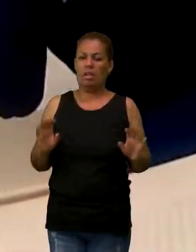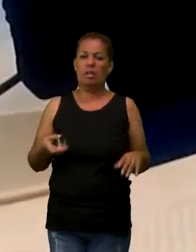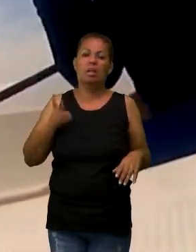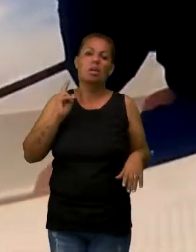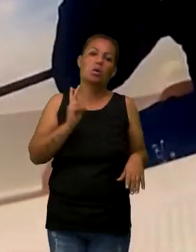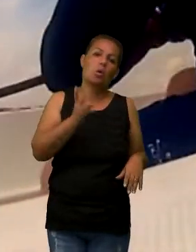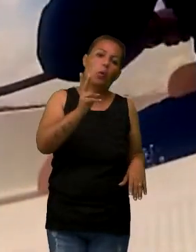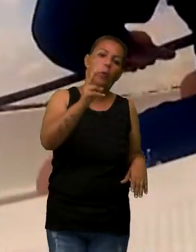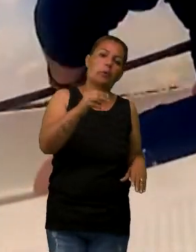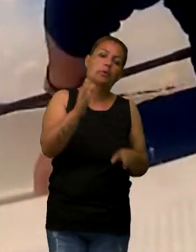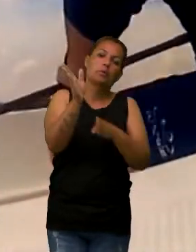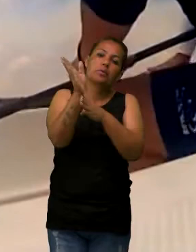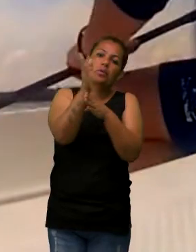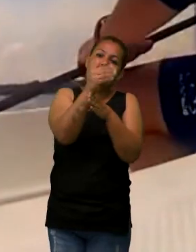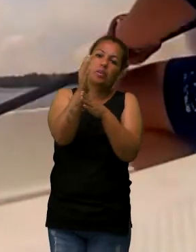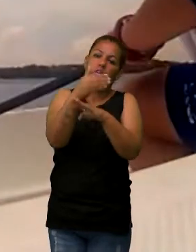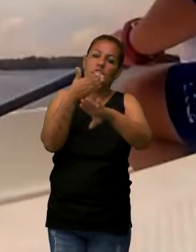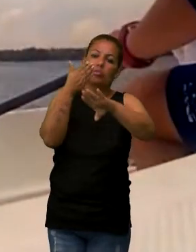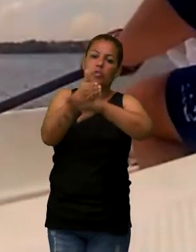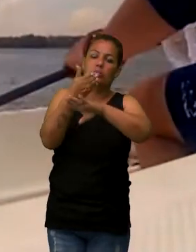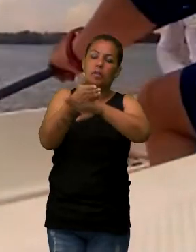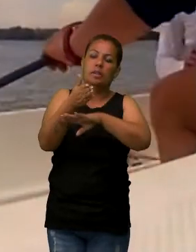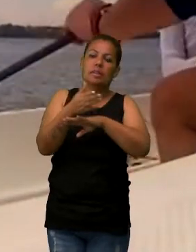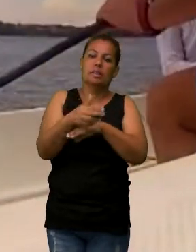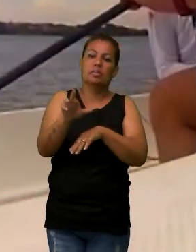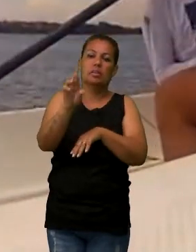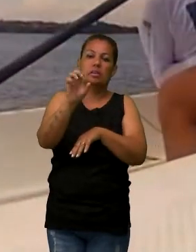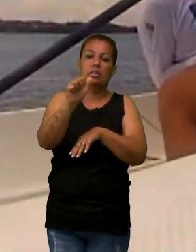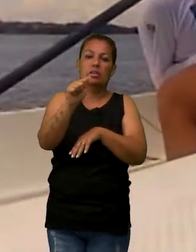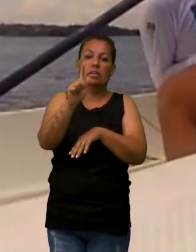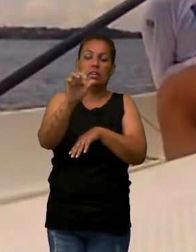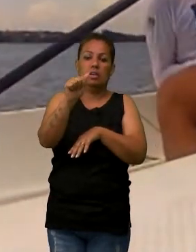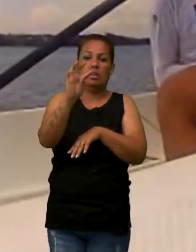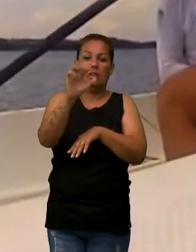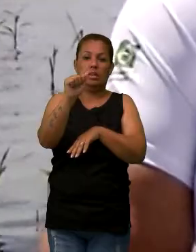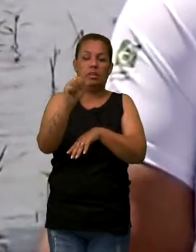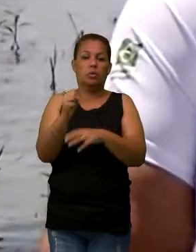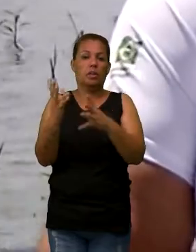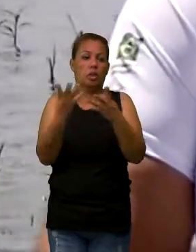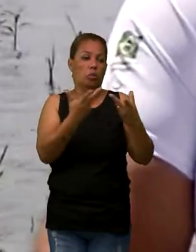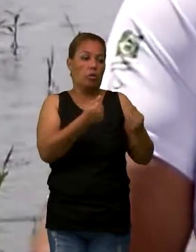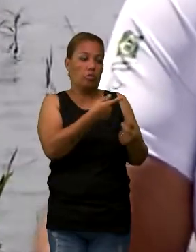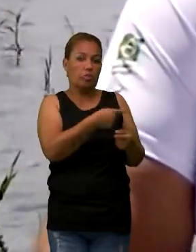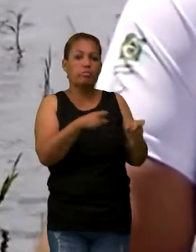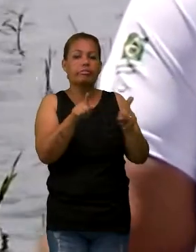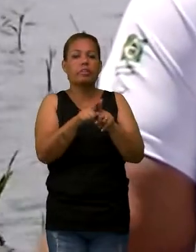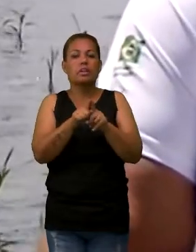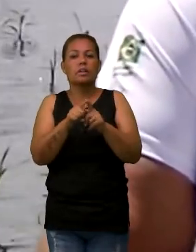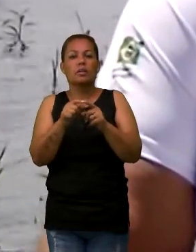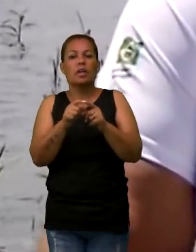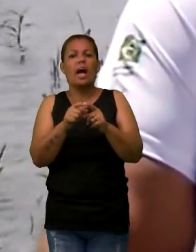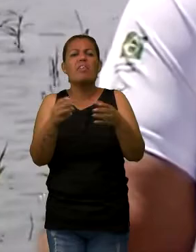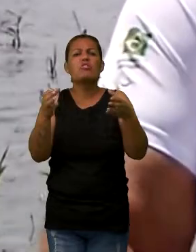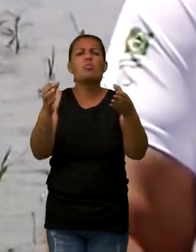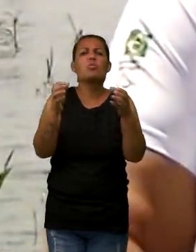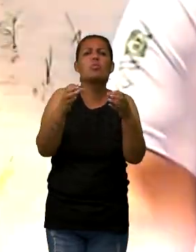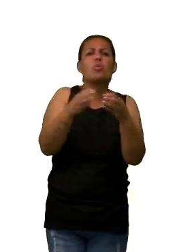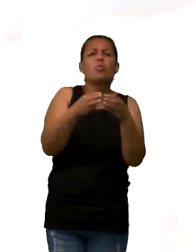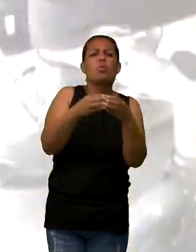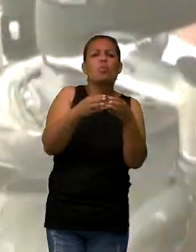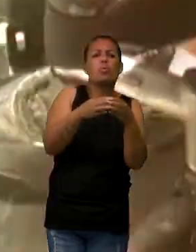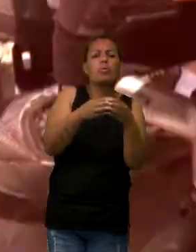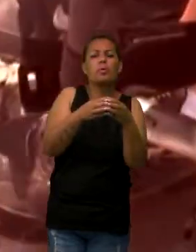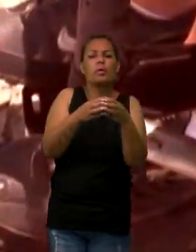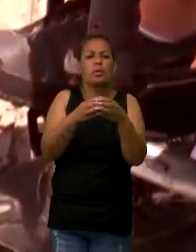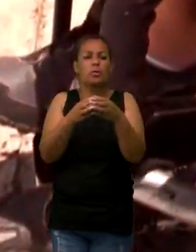continuam fui velejando a gente foi participando das regatas quando a nora e convidou também para fazer uma patente que vão montar uma equipe que causa